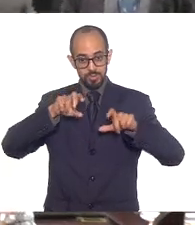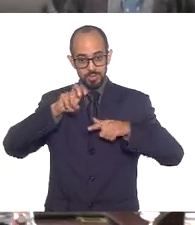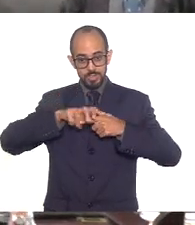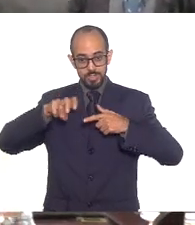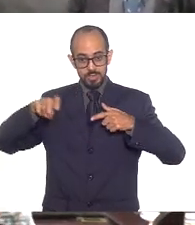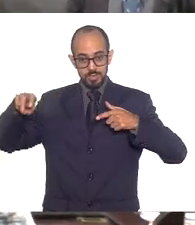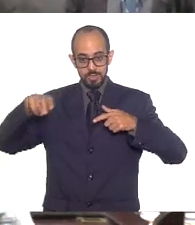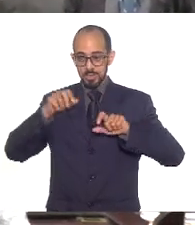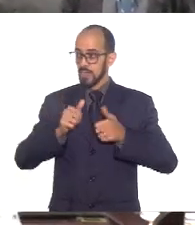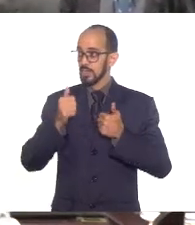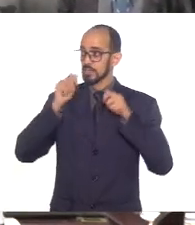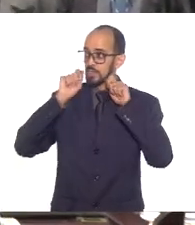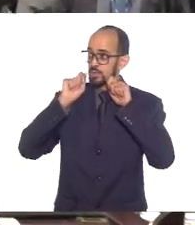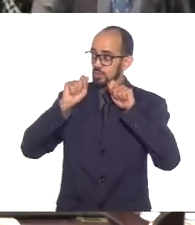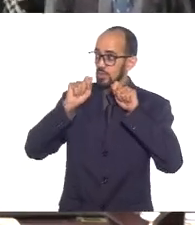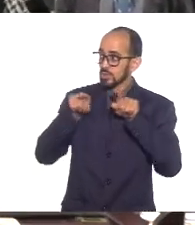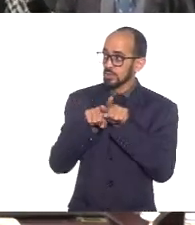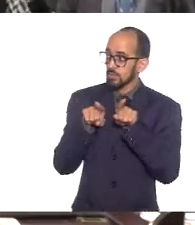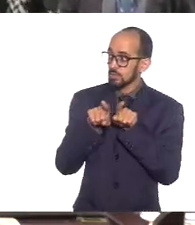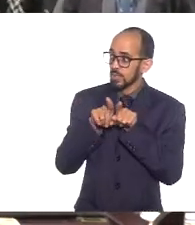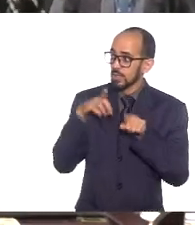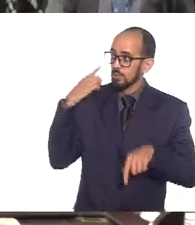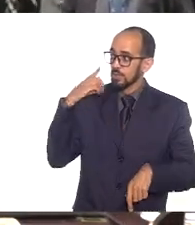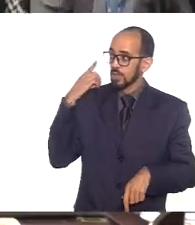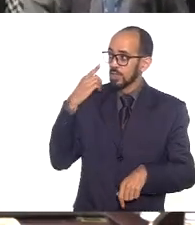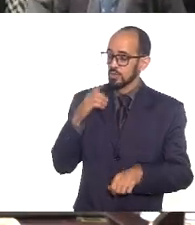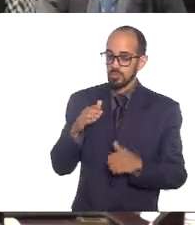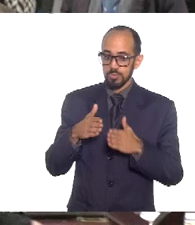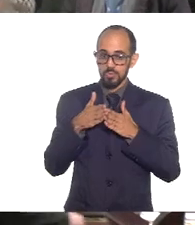assessores e deputados por favor